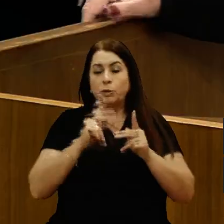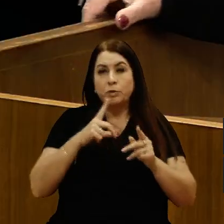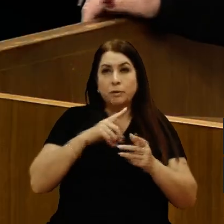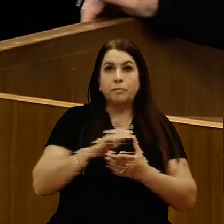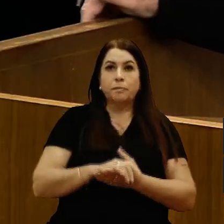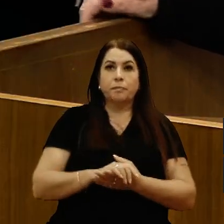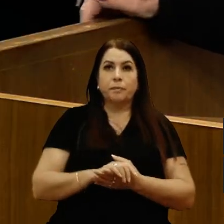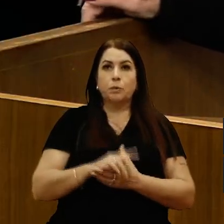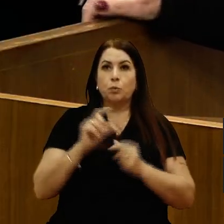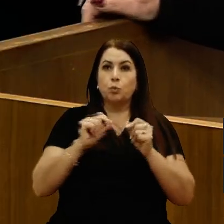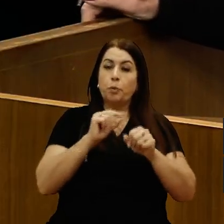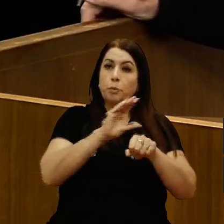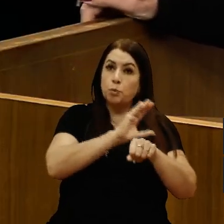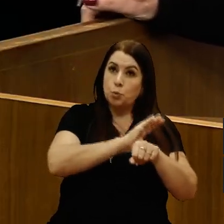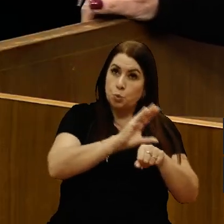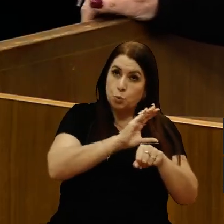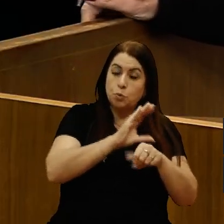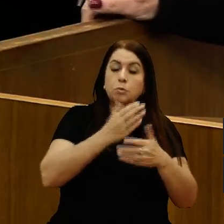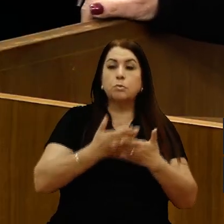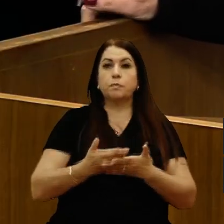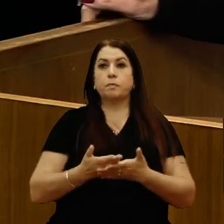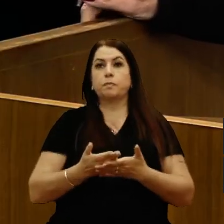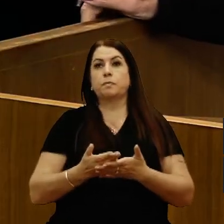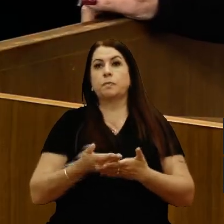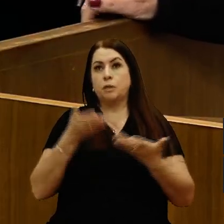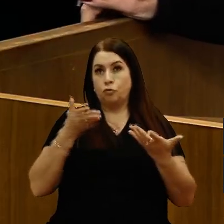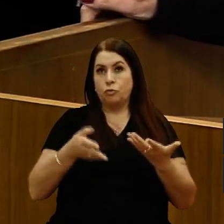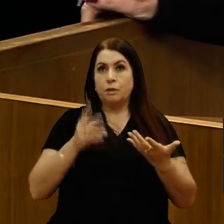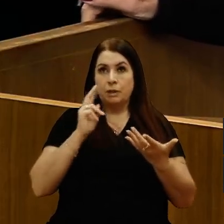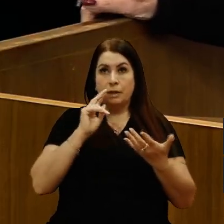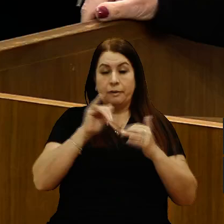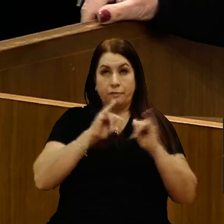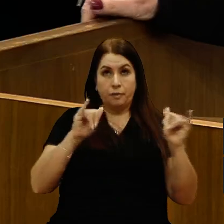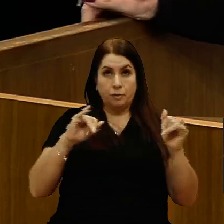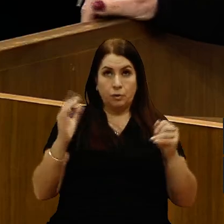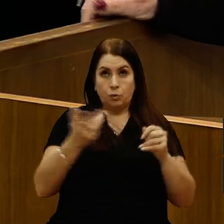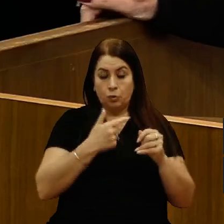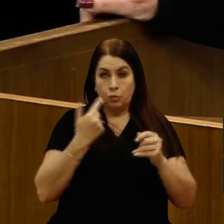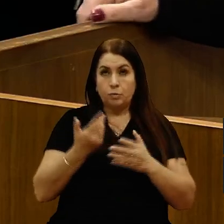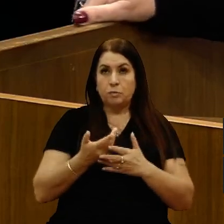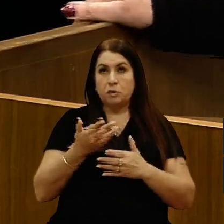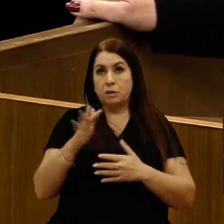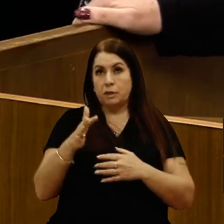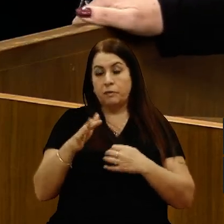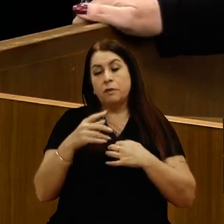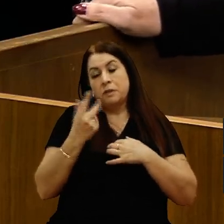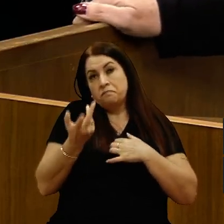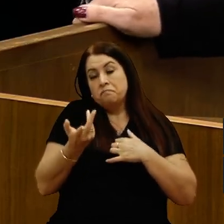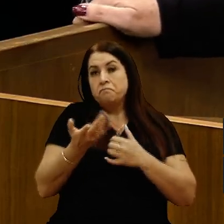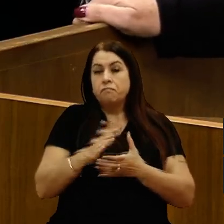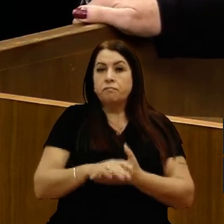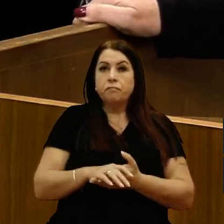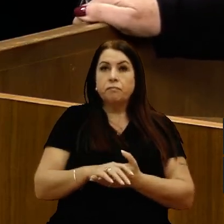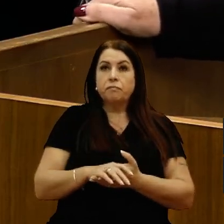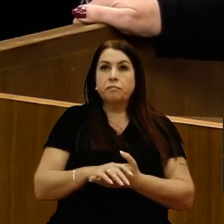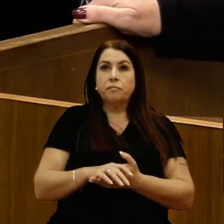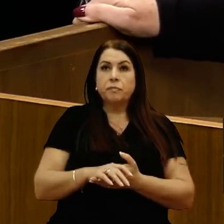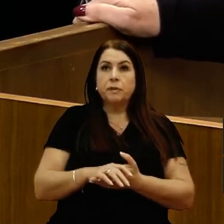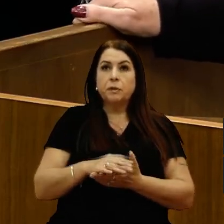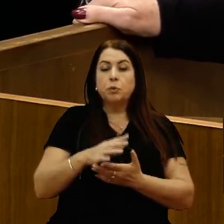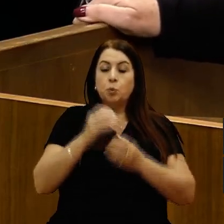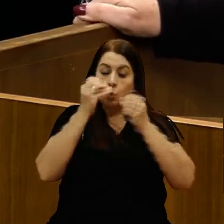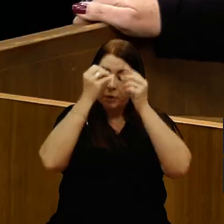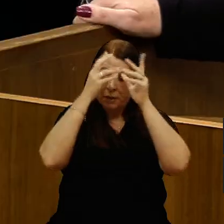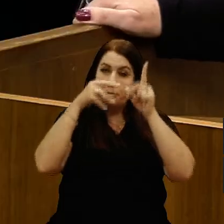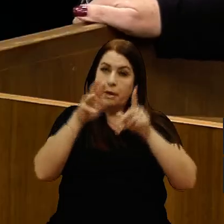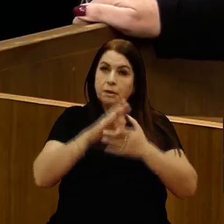têm sobre os cursos. Já aviso aqui, né, todo mundo talvez já tenha já tenha de seu